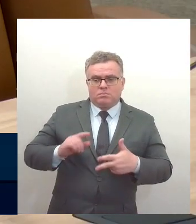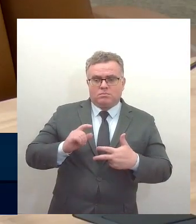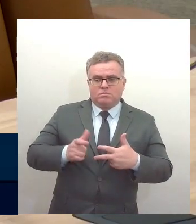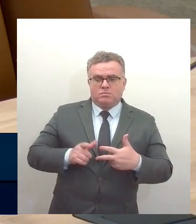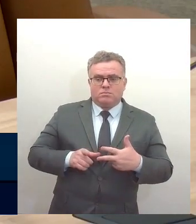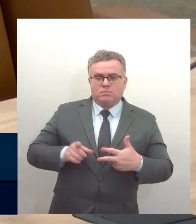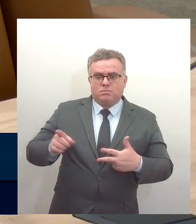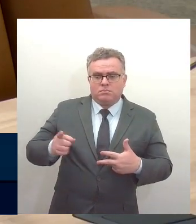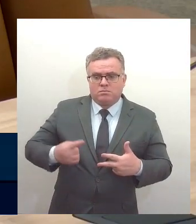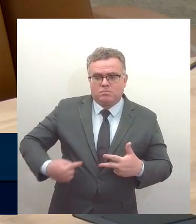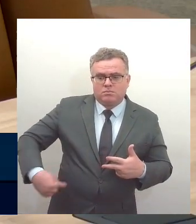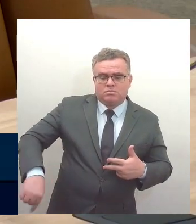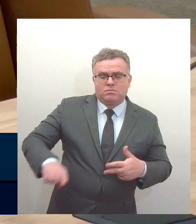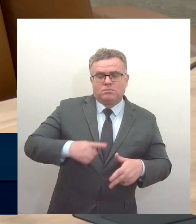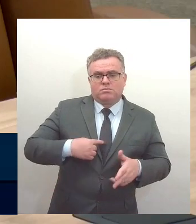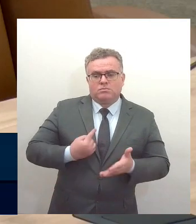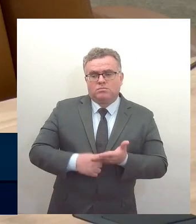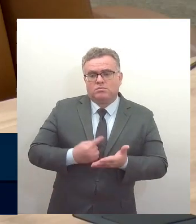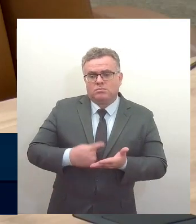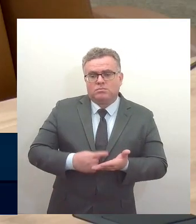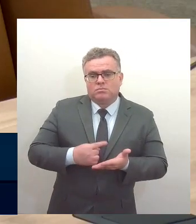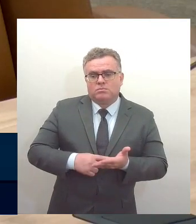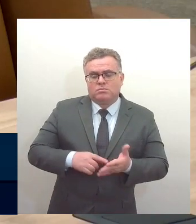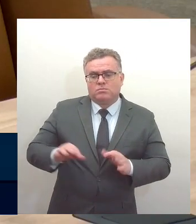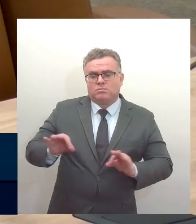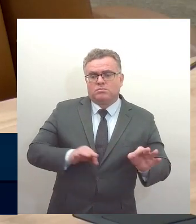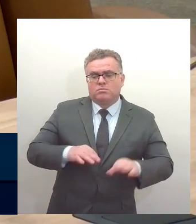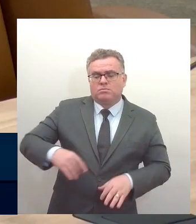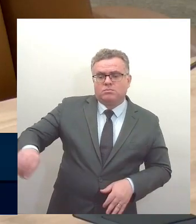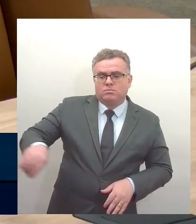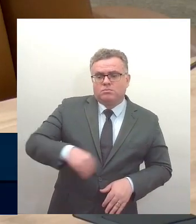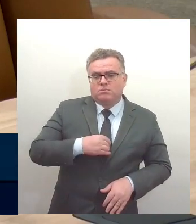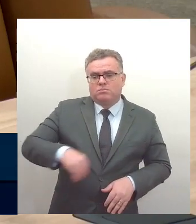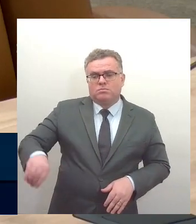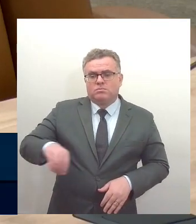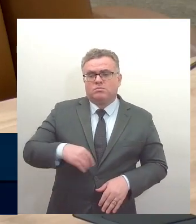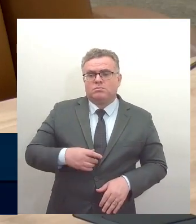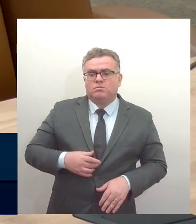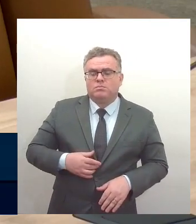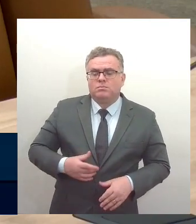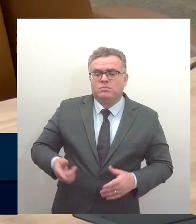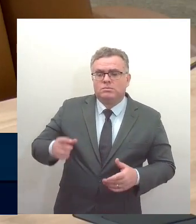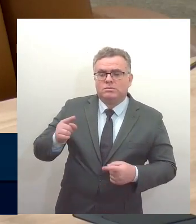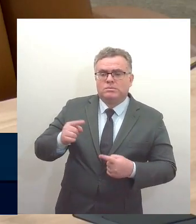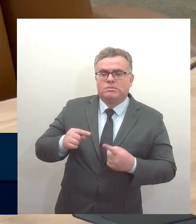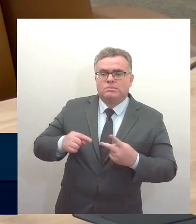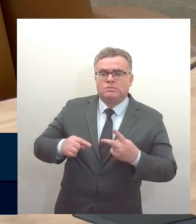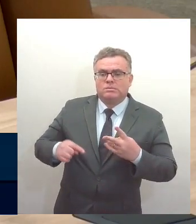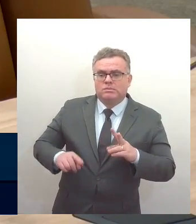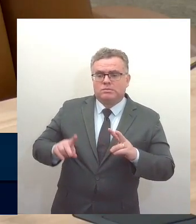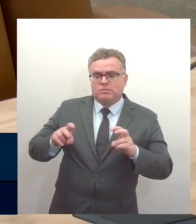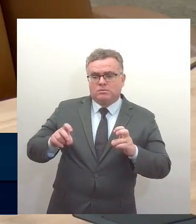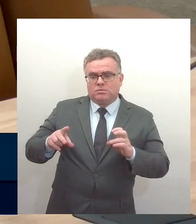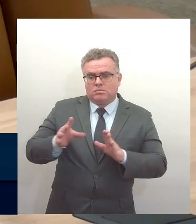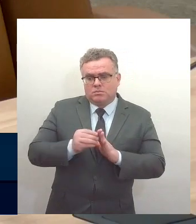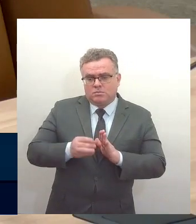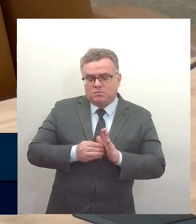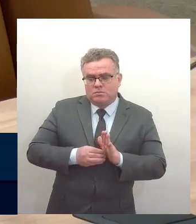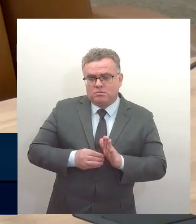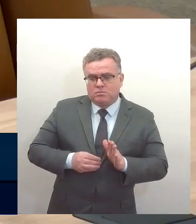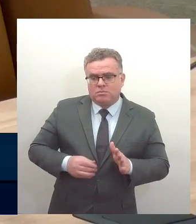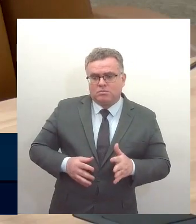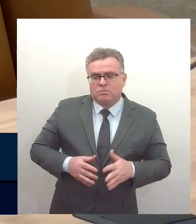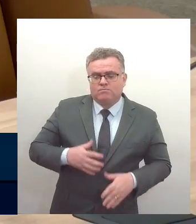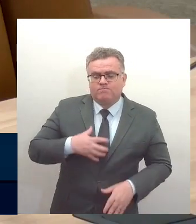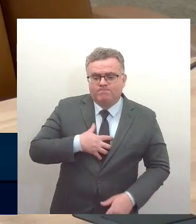o executivo, levarmos as demandas, e, como eu disse, isso frustra demais. Porque a gente ganha uma eleição pensando que a gente chega aqui,